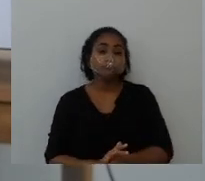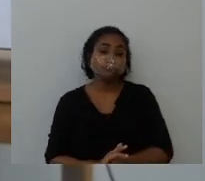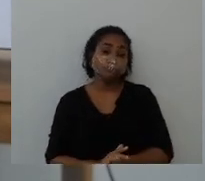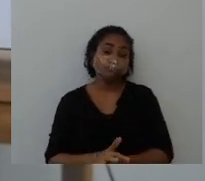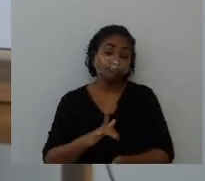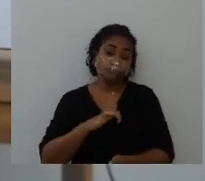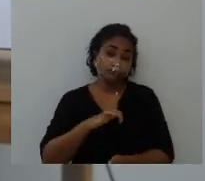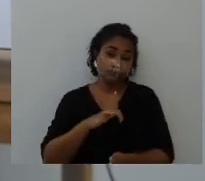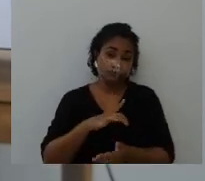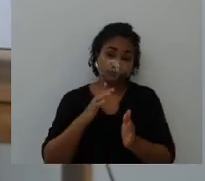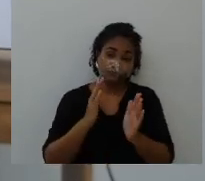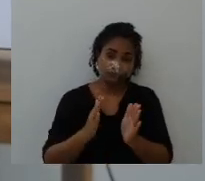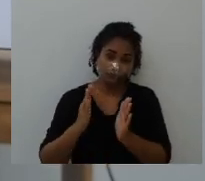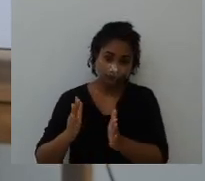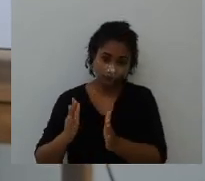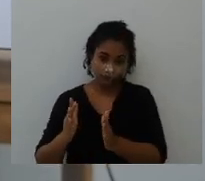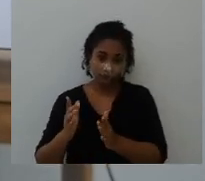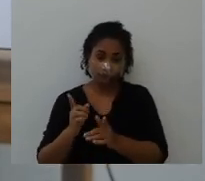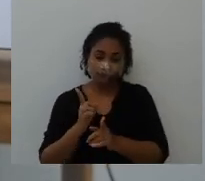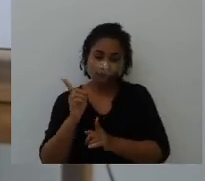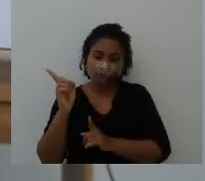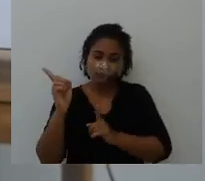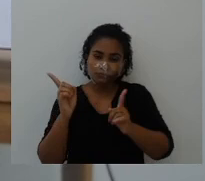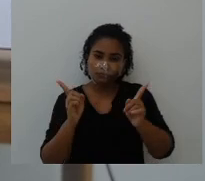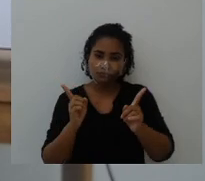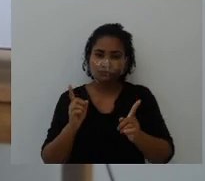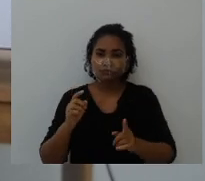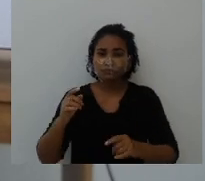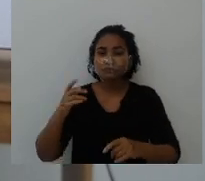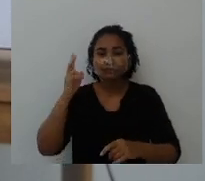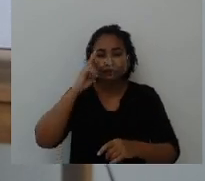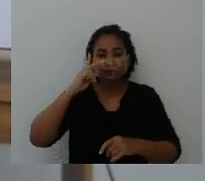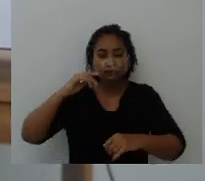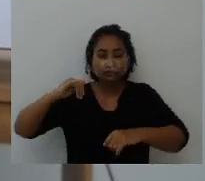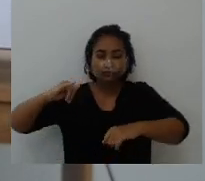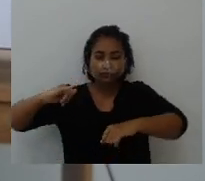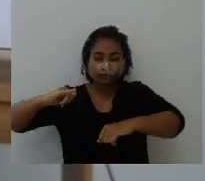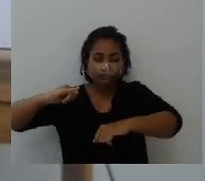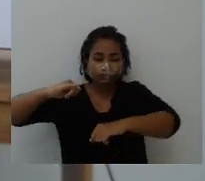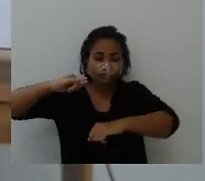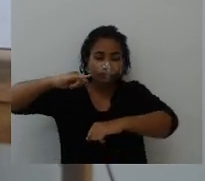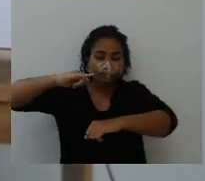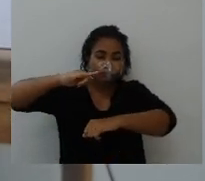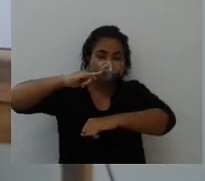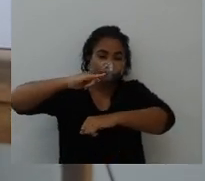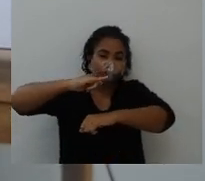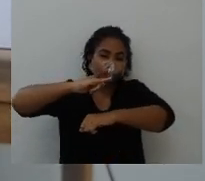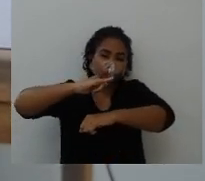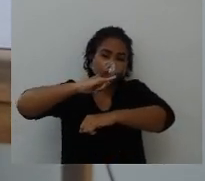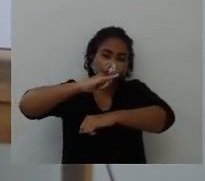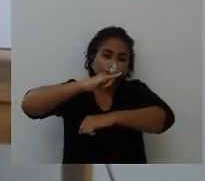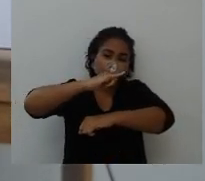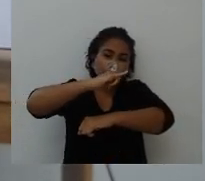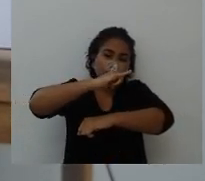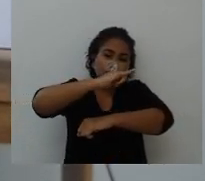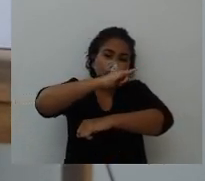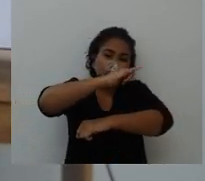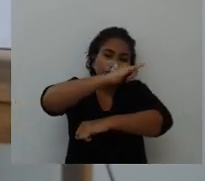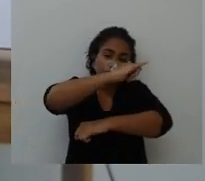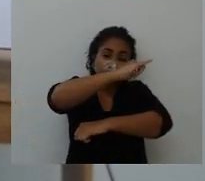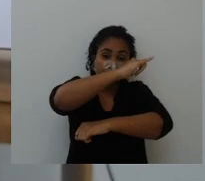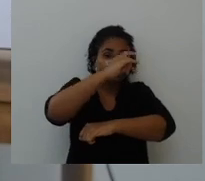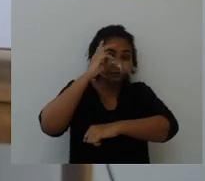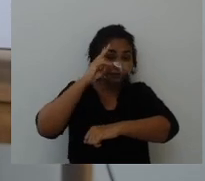aquelas forças que estão na diagonal. Lembra um avião decolando? Então, você tem aquela imagem de um avião decolando. Aquela imagem do avião está assim, ó, na